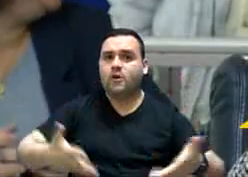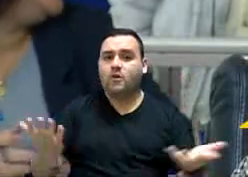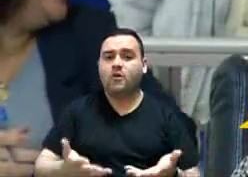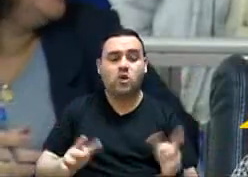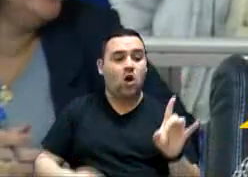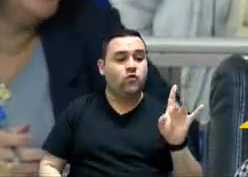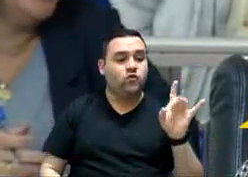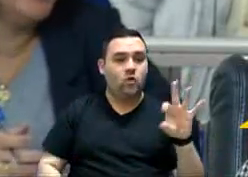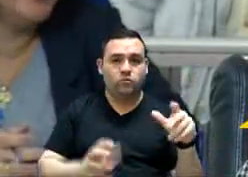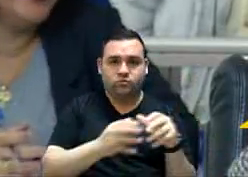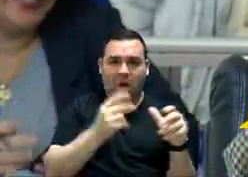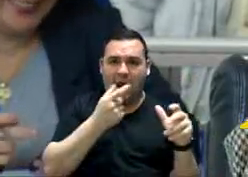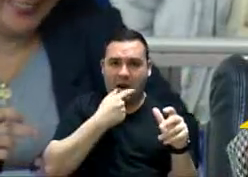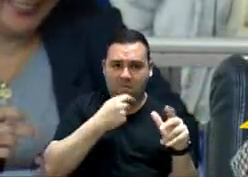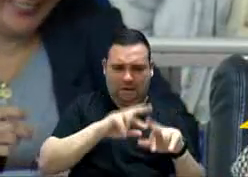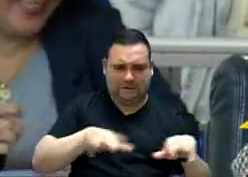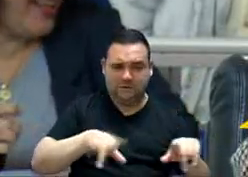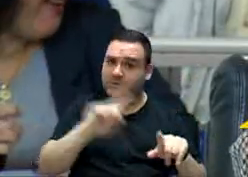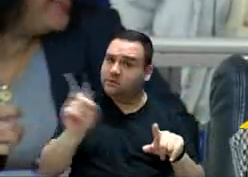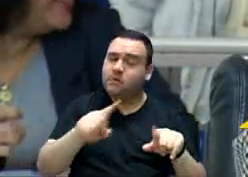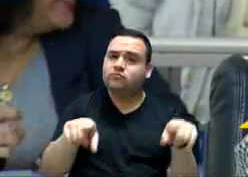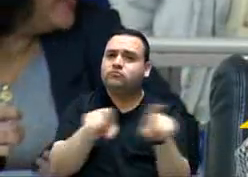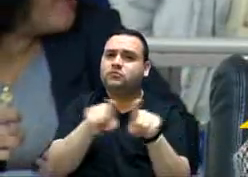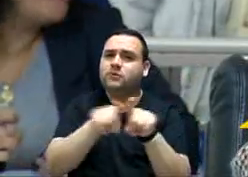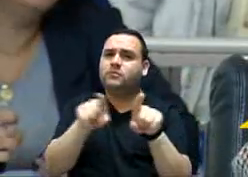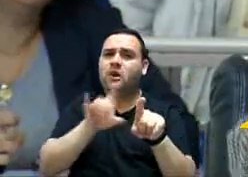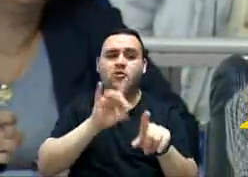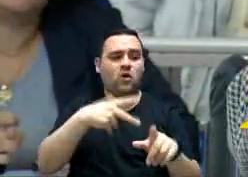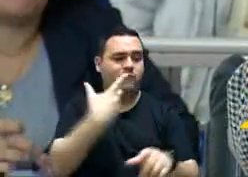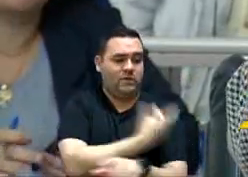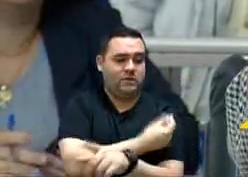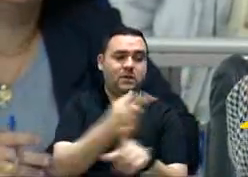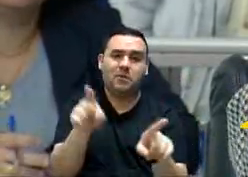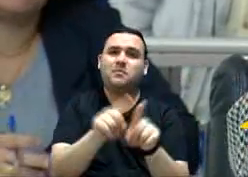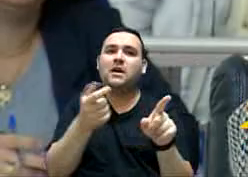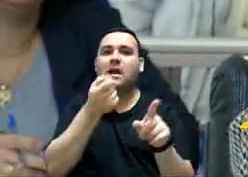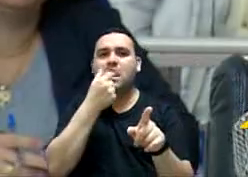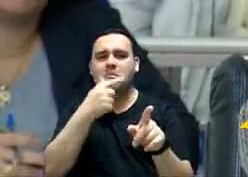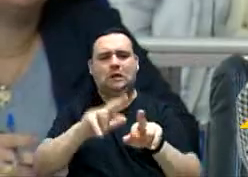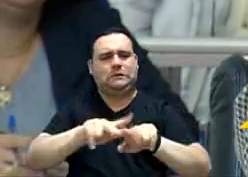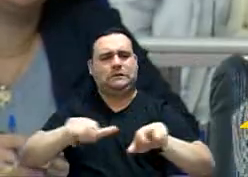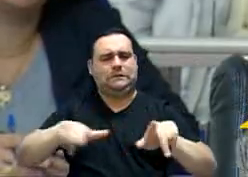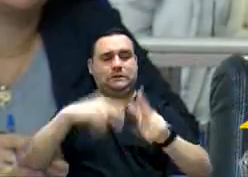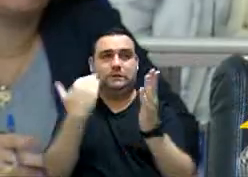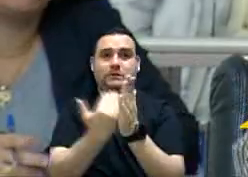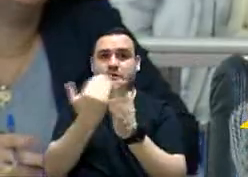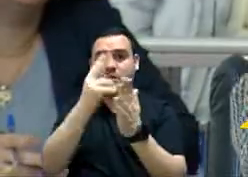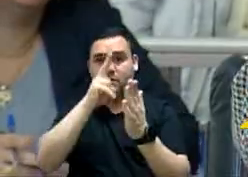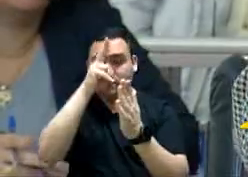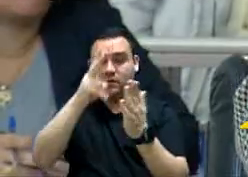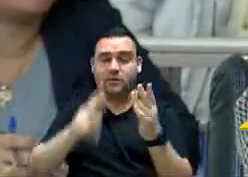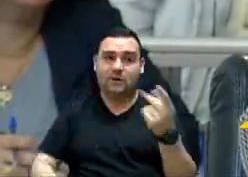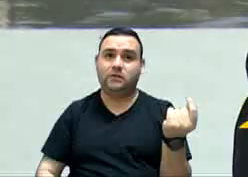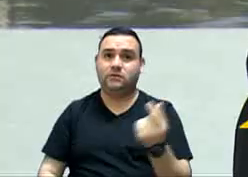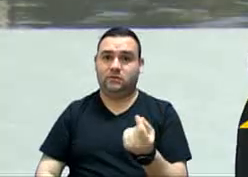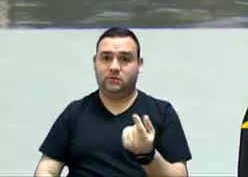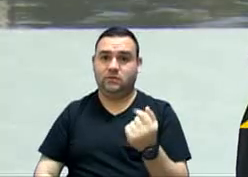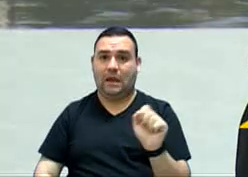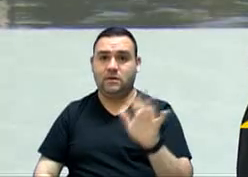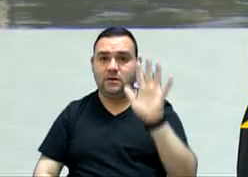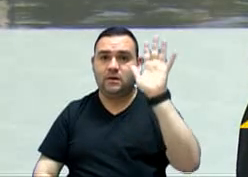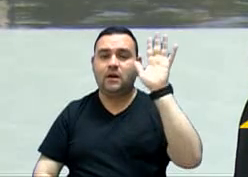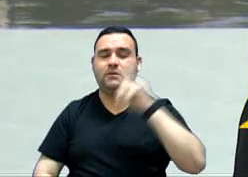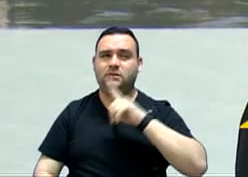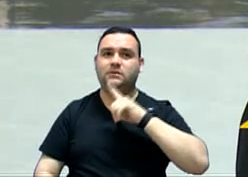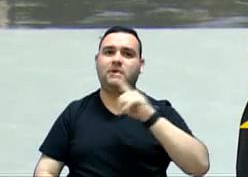colocando, não só esses medicamentos, mas não só essas vacinas, mas medicamentos de alto diabéticos, custo, de alto que é fornecido custo, pelo fraldas.